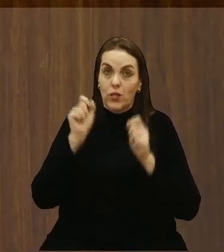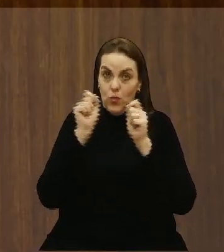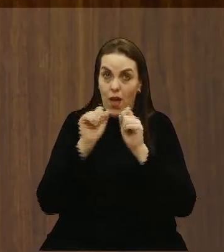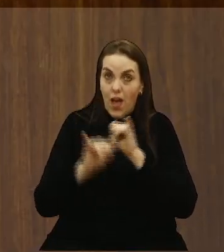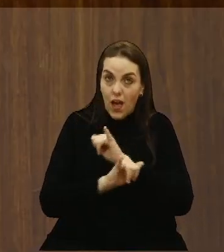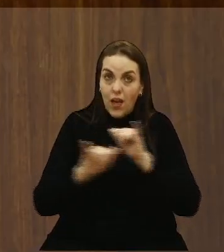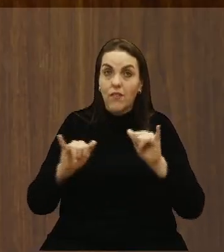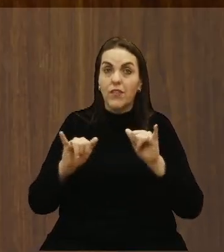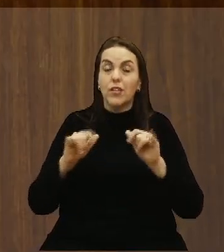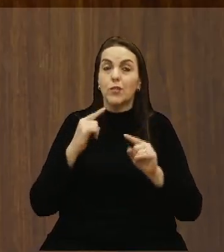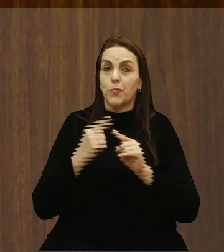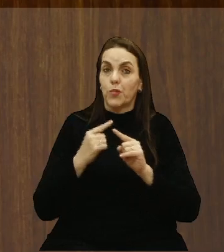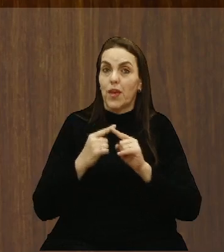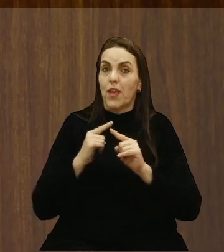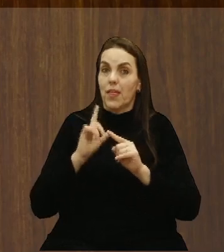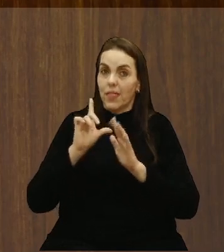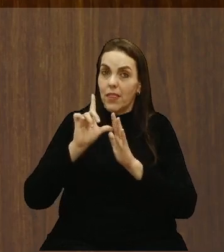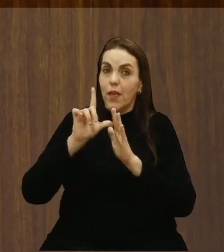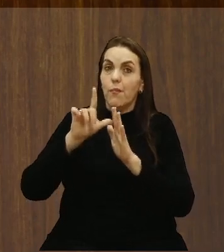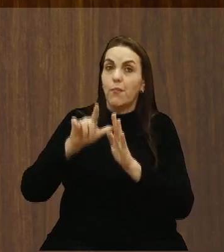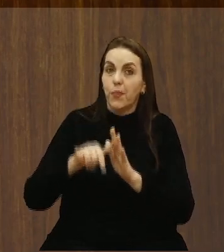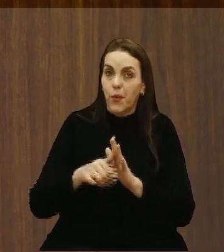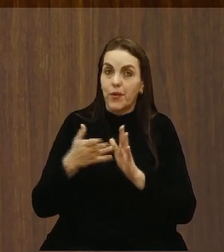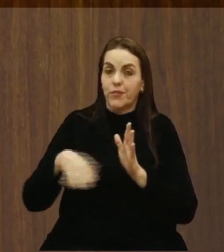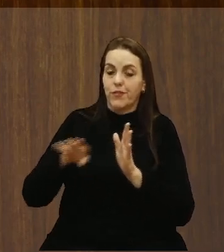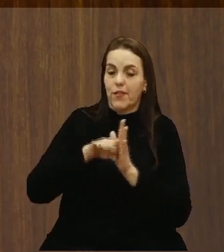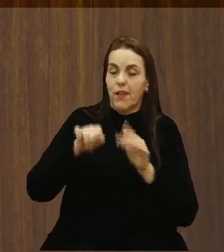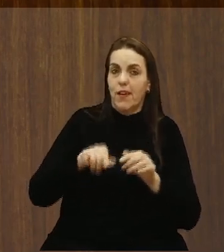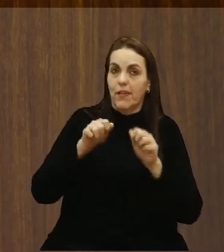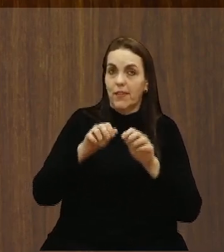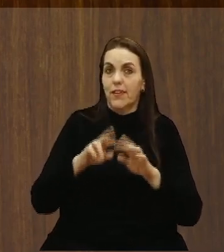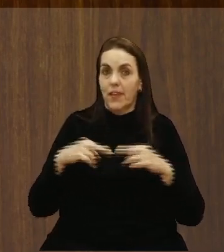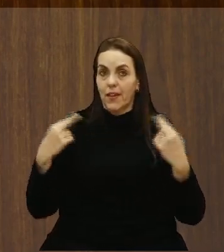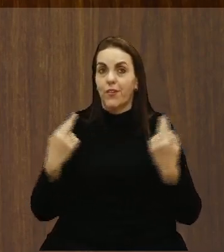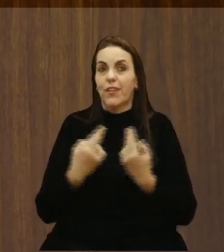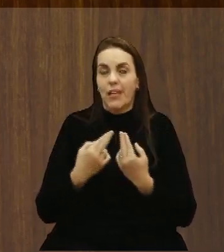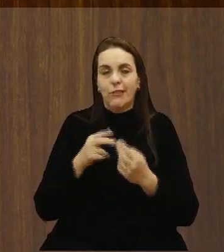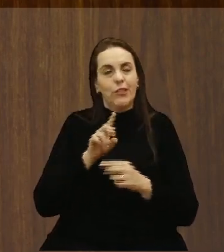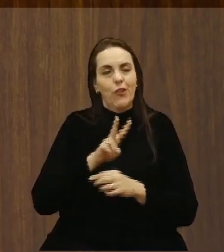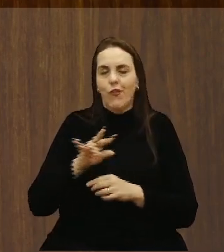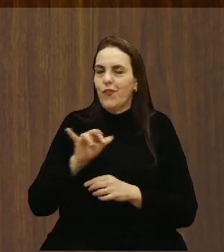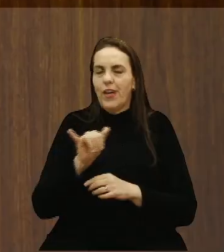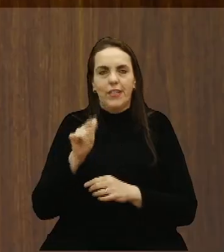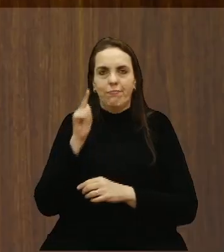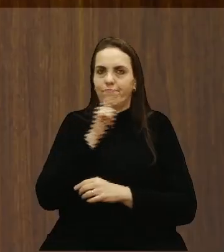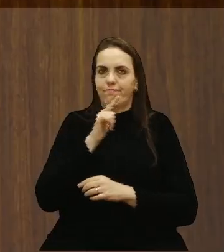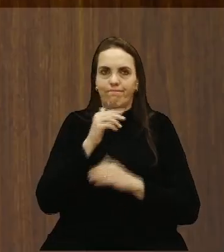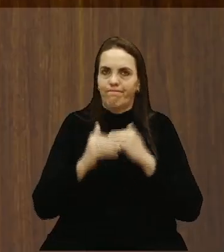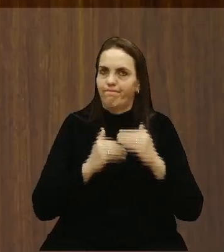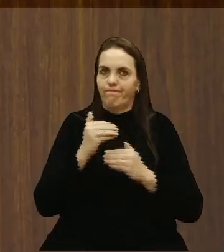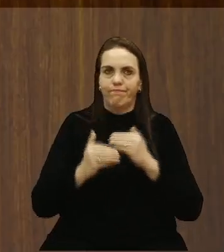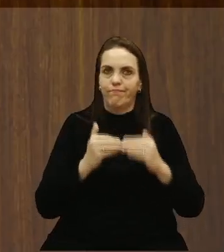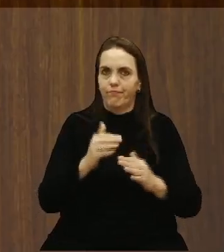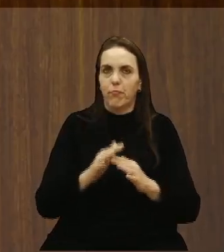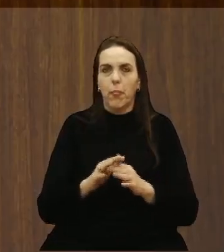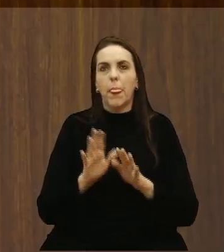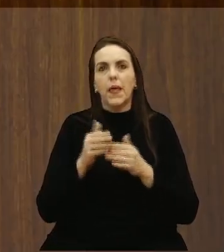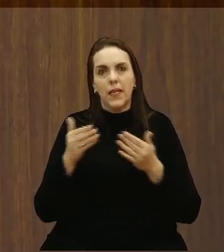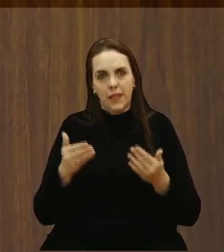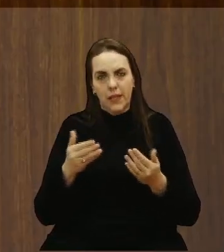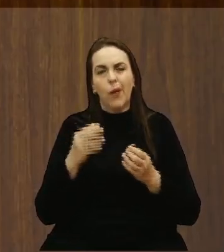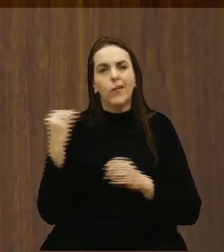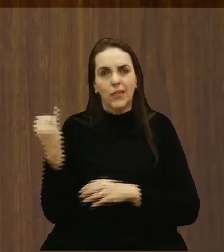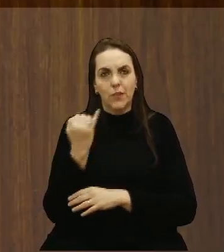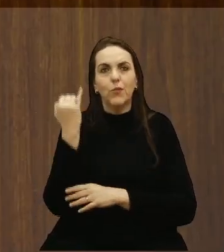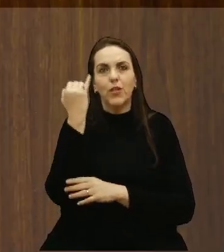não deixarmos para depois vir na sessão, senão isso não vai andar, né? Ok. Então, muito importante